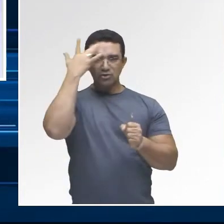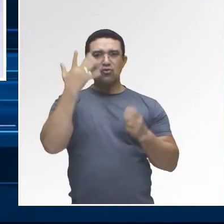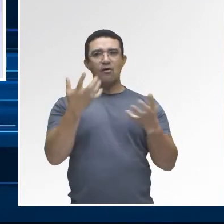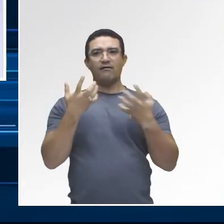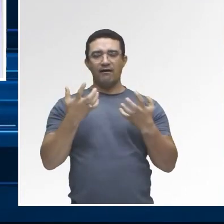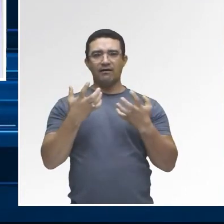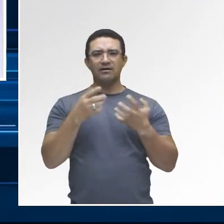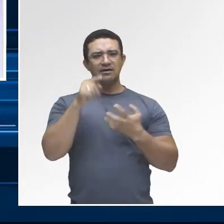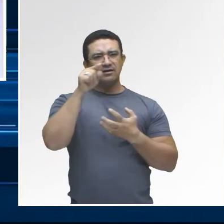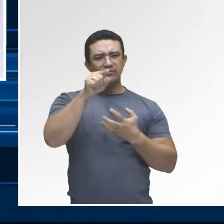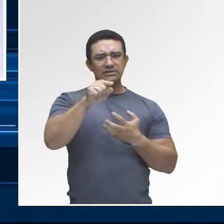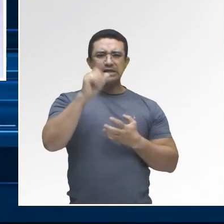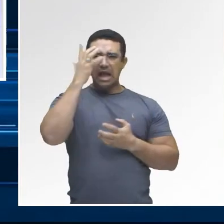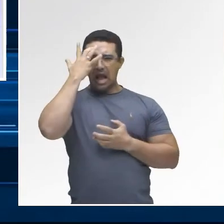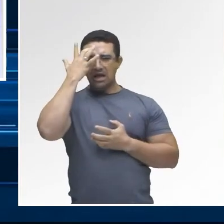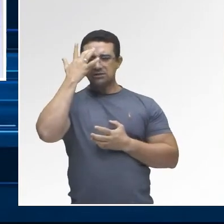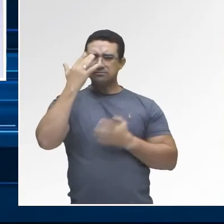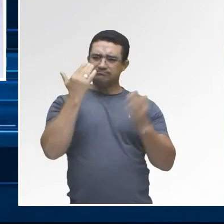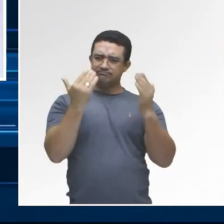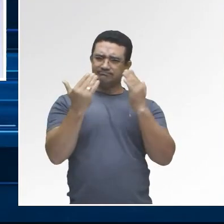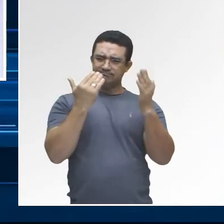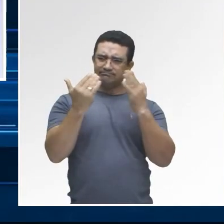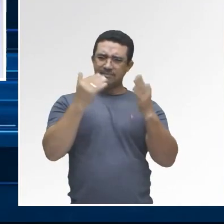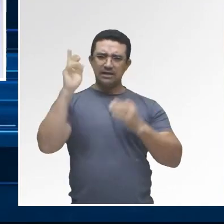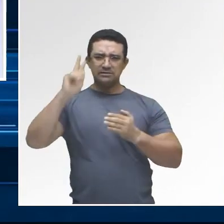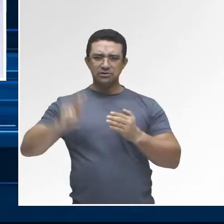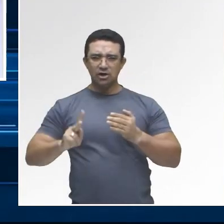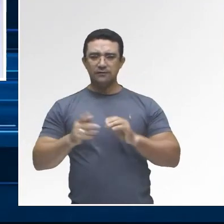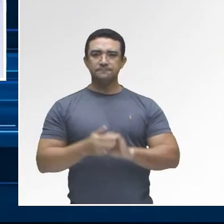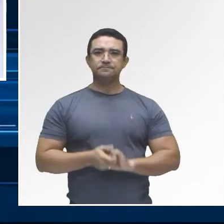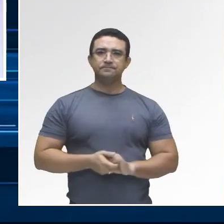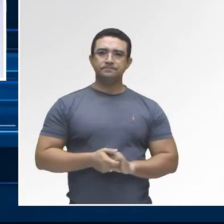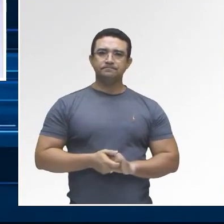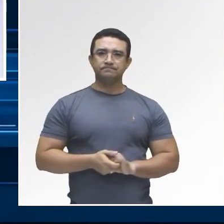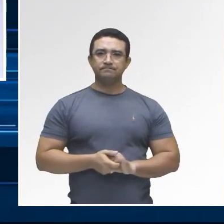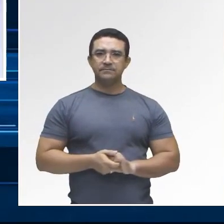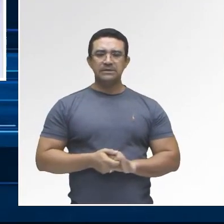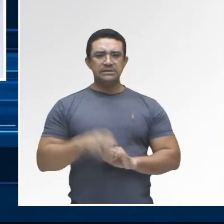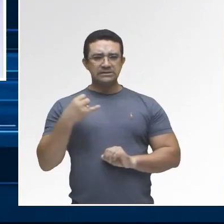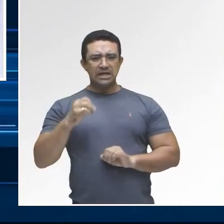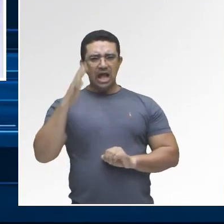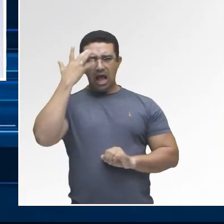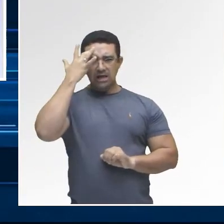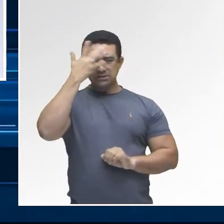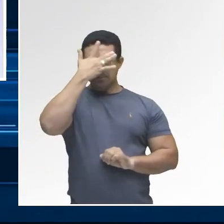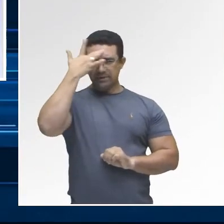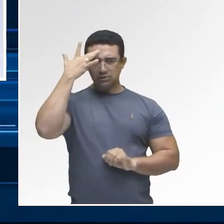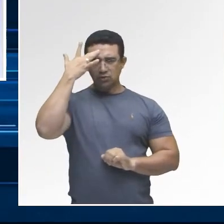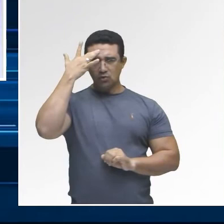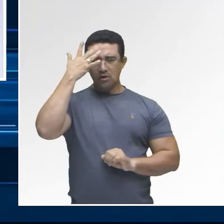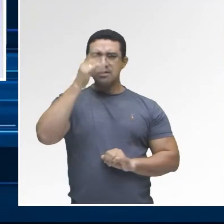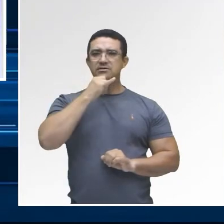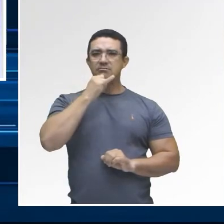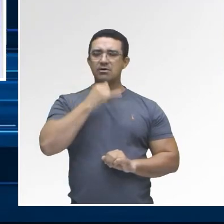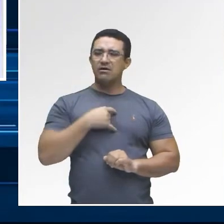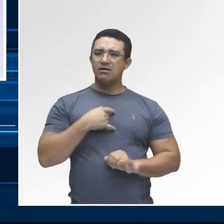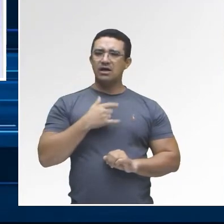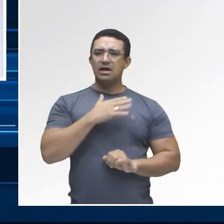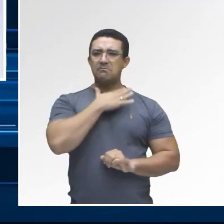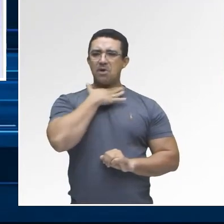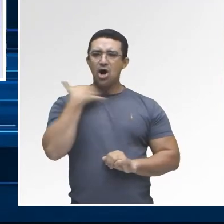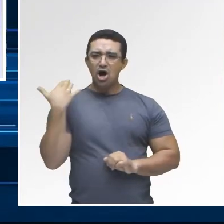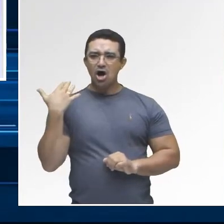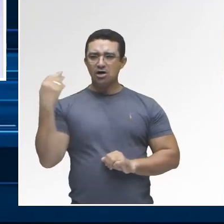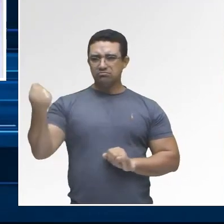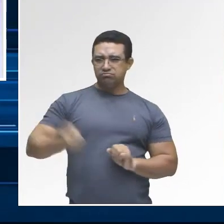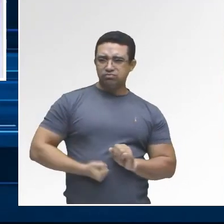as pessoas, olha só, analisa a história com olhar crítico, tá? Você acha que as pessoas, elas se matam